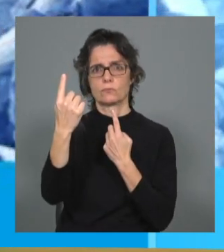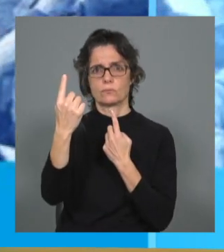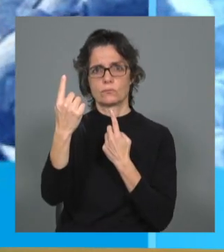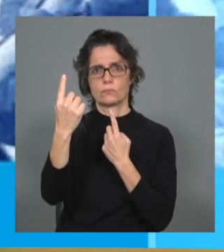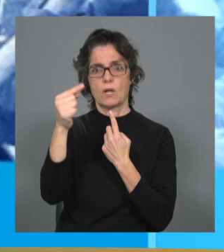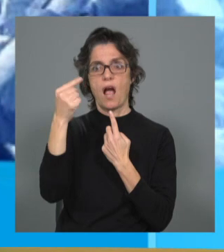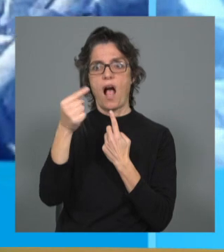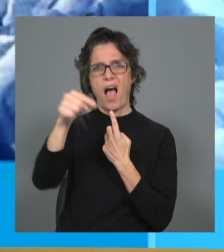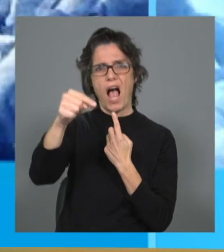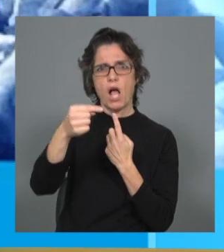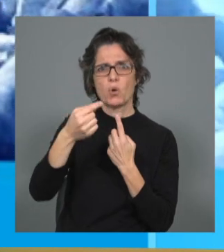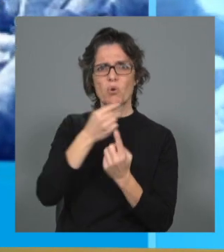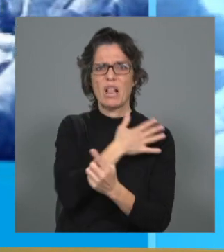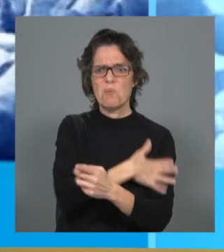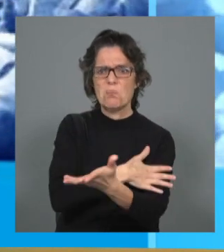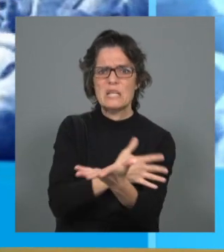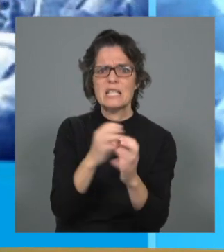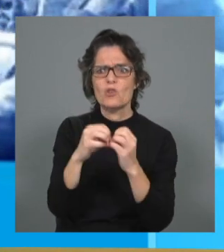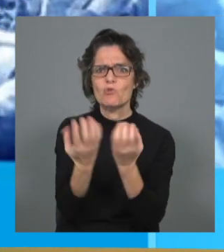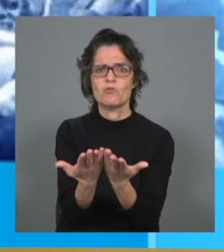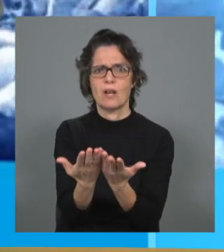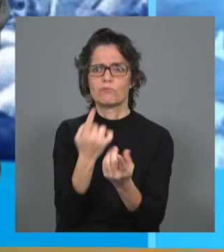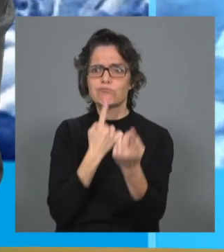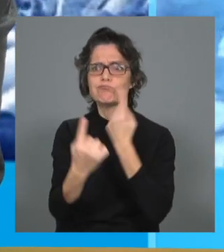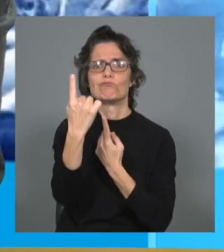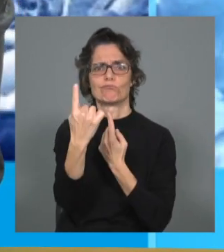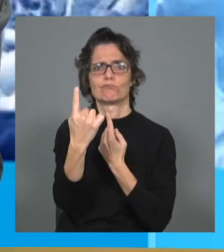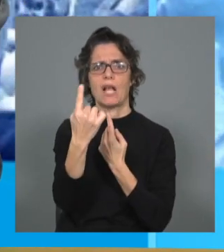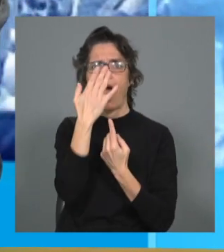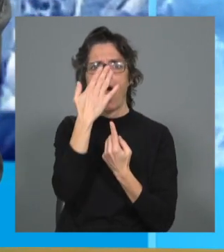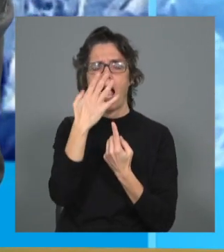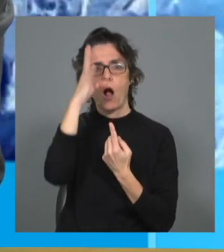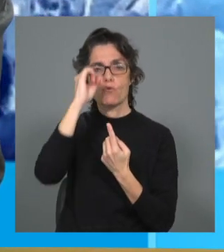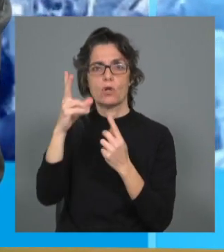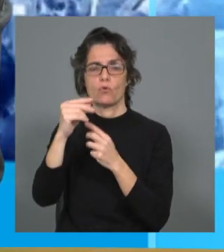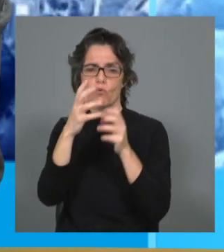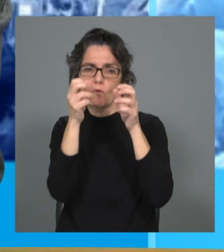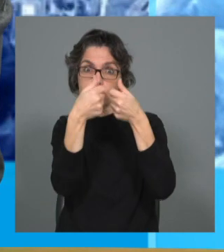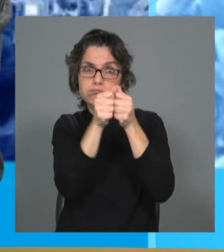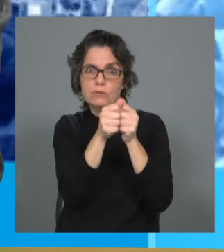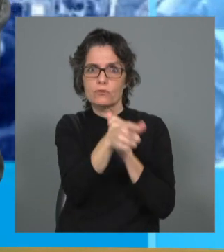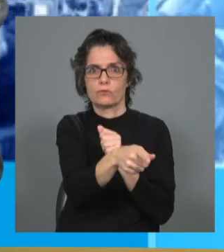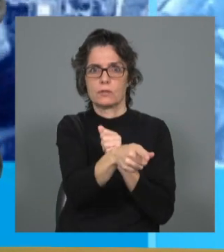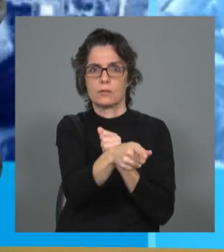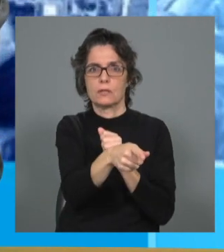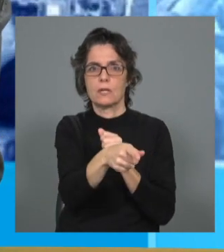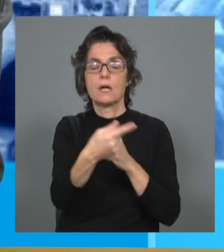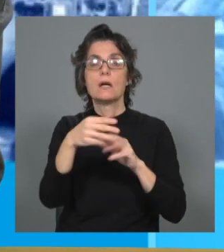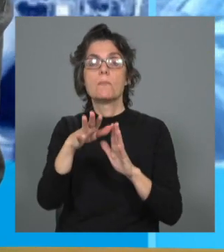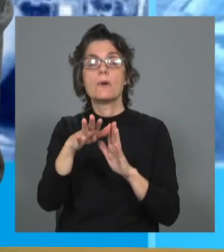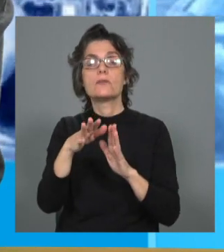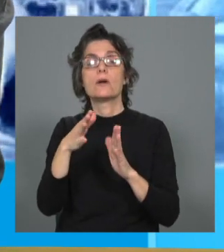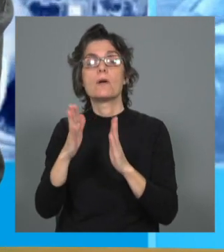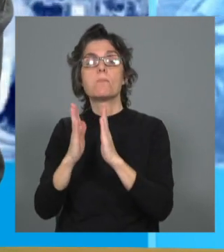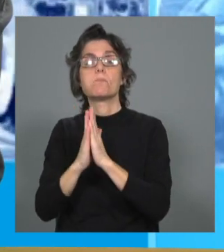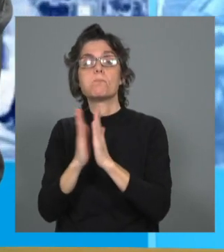profunda miséria social que o país, escondido pelo Estado Novo, tinha. Mas essa dissidência da Igreja, portanto,